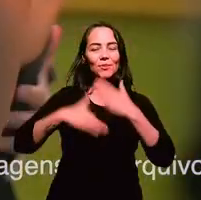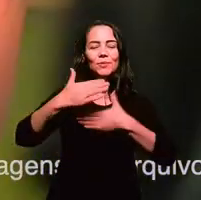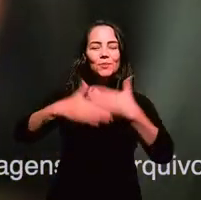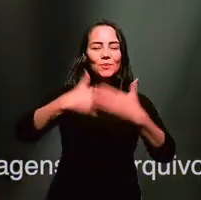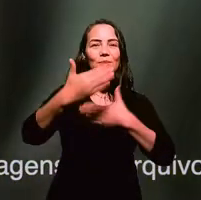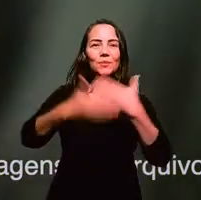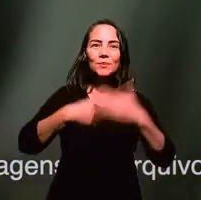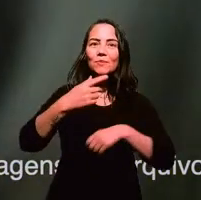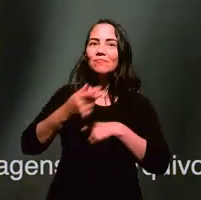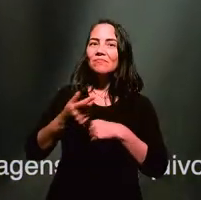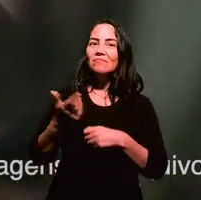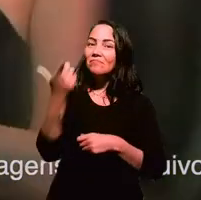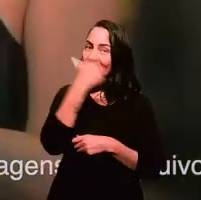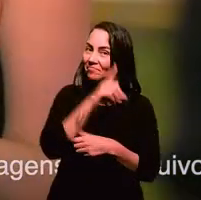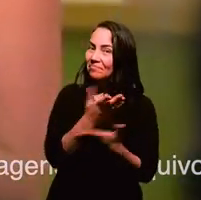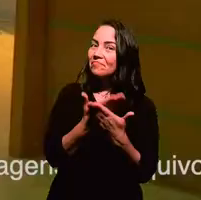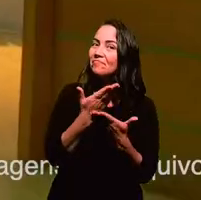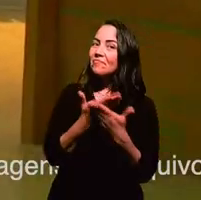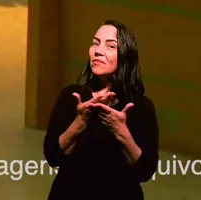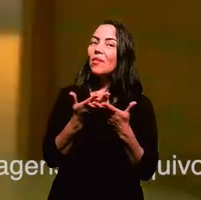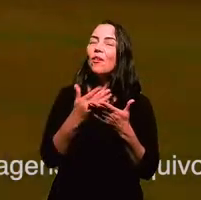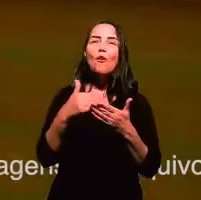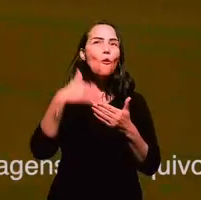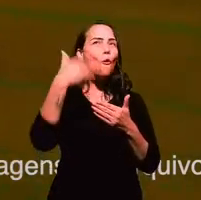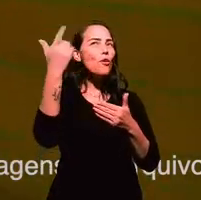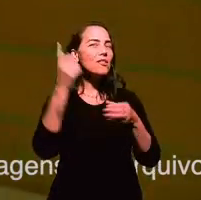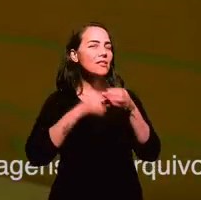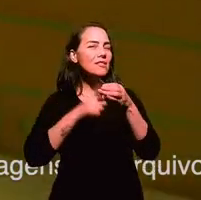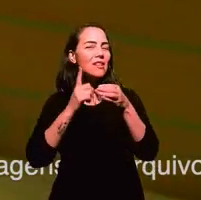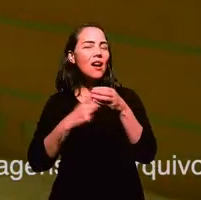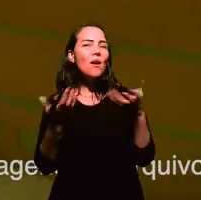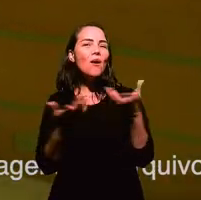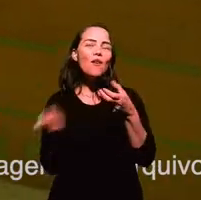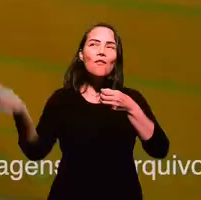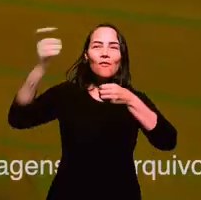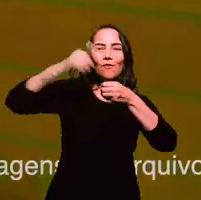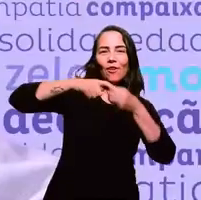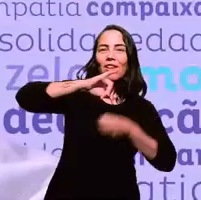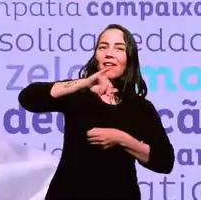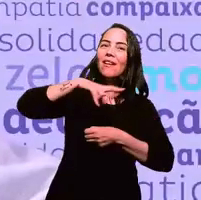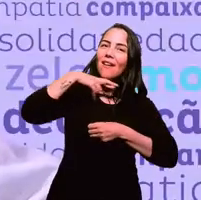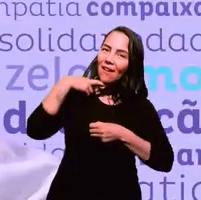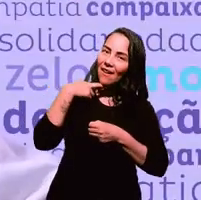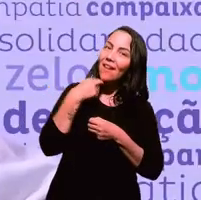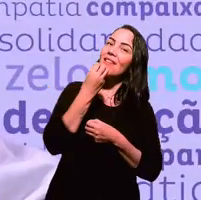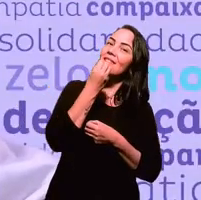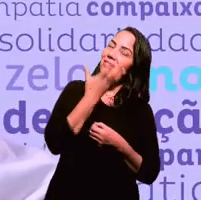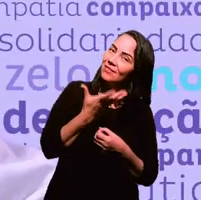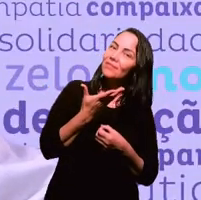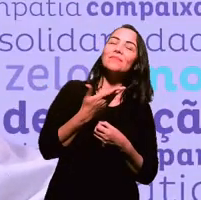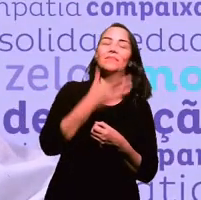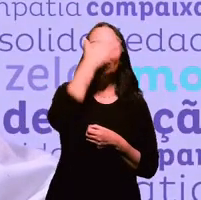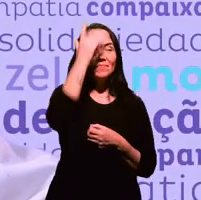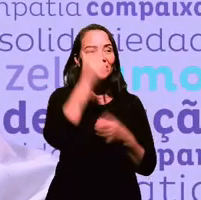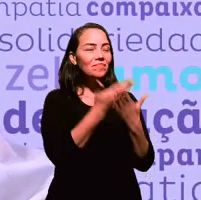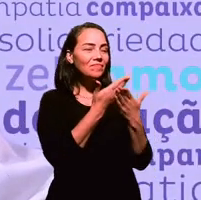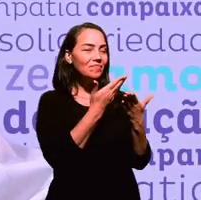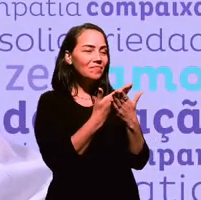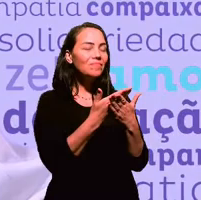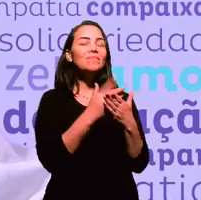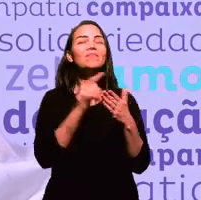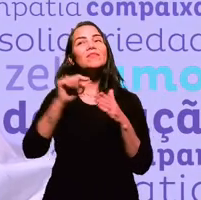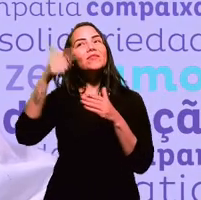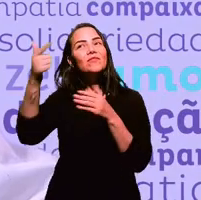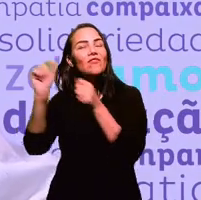fizeram especialidades, hoje retornaram para Jaraguá do Sul. Isso deixa a gente bem feliz, assim, né? Que o pessoal faz e retorna, né?